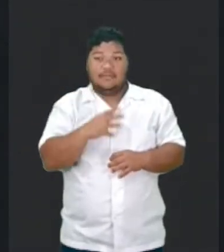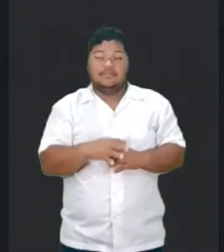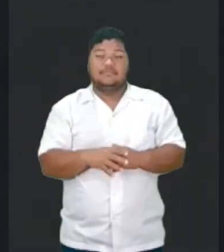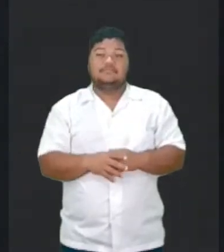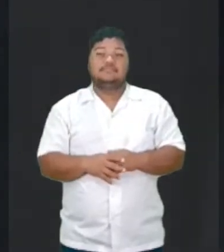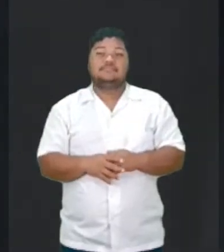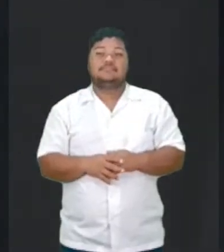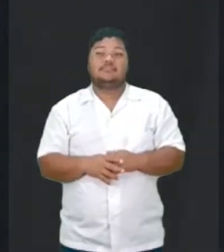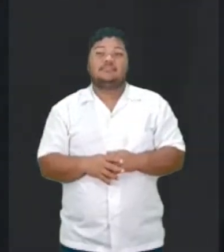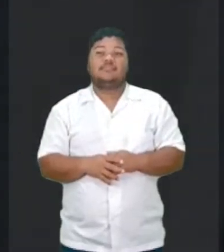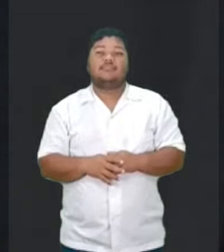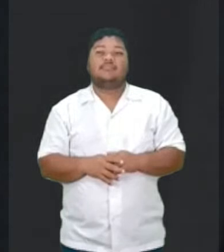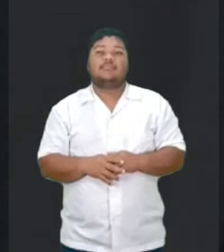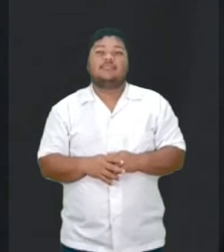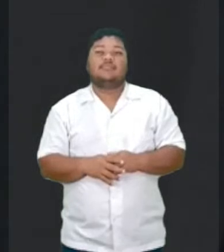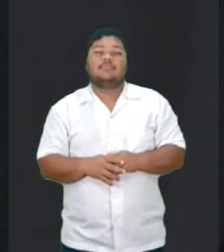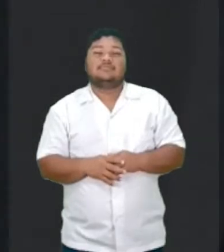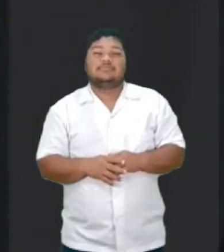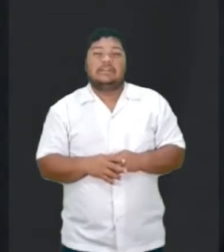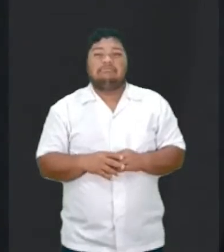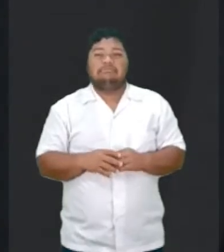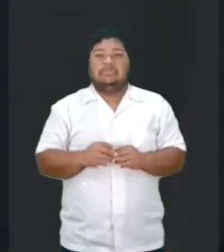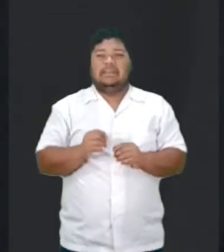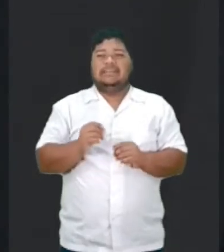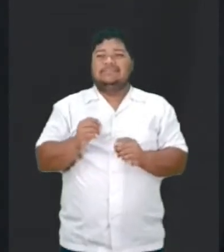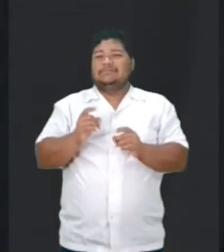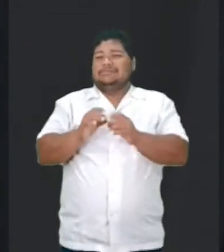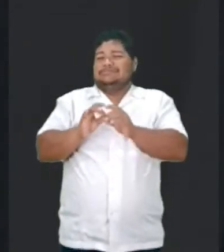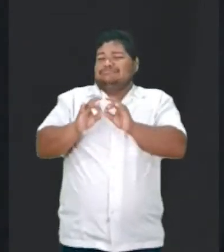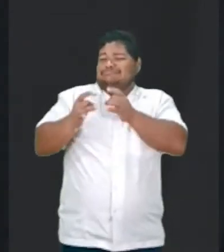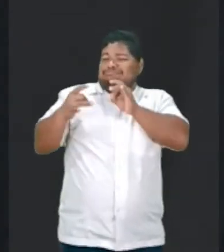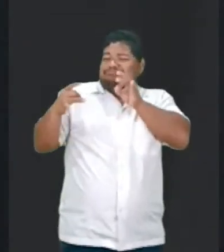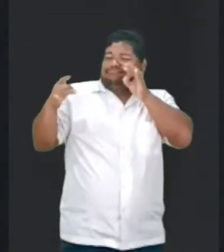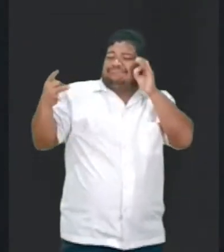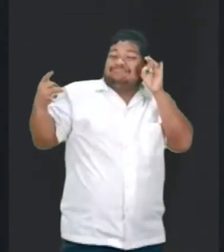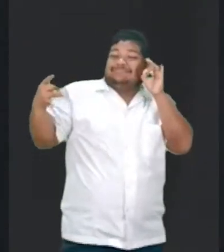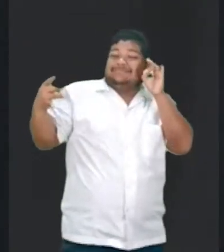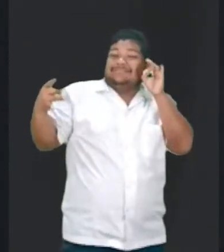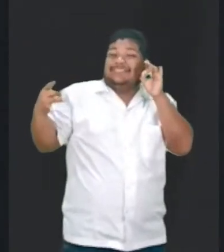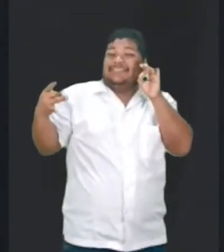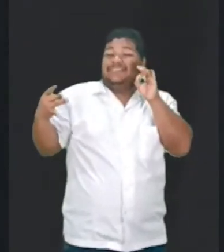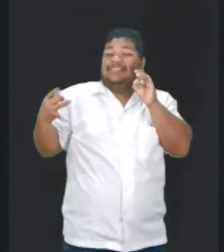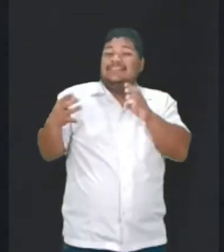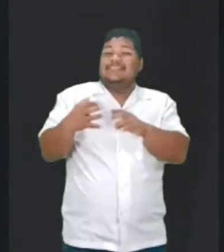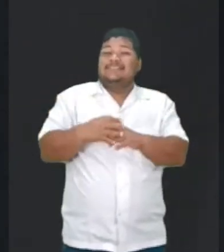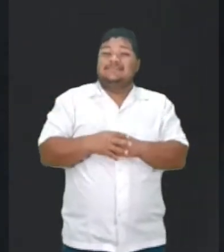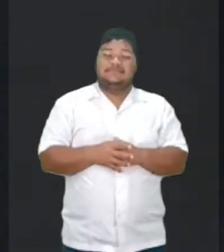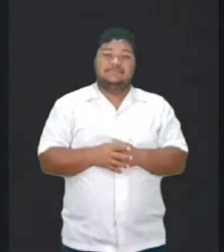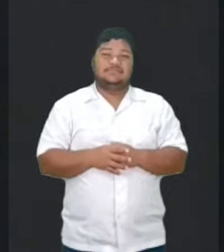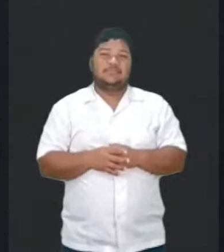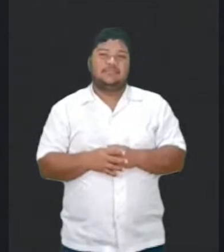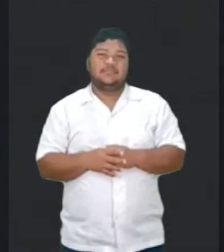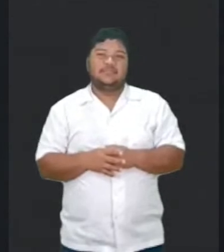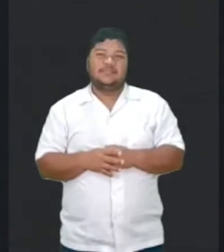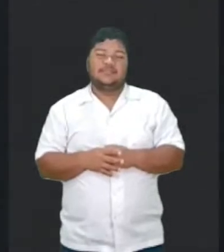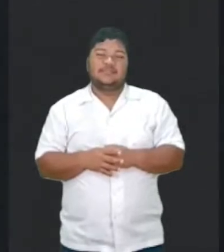Ele pega tão distante que conseguiu ir lá no início de